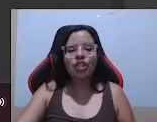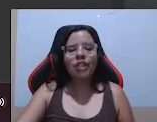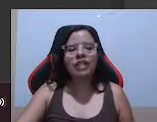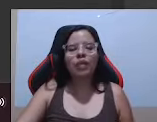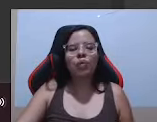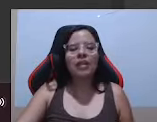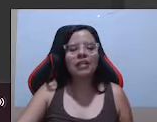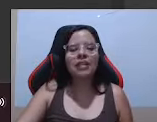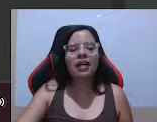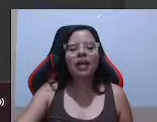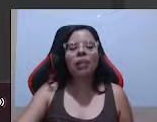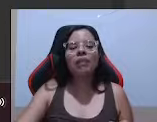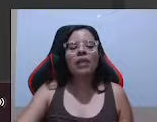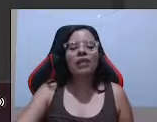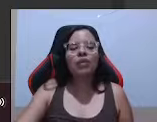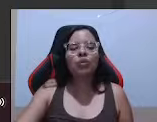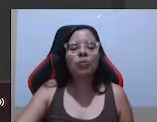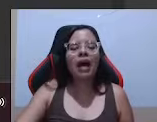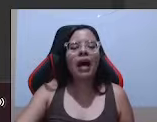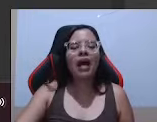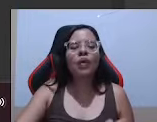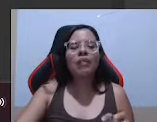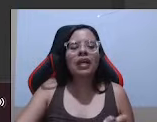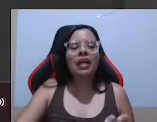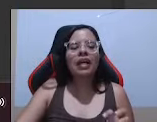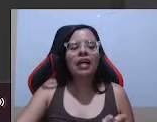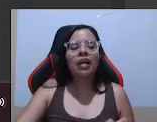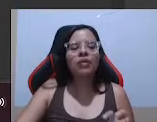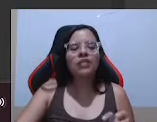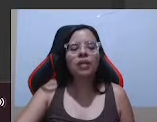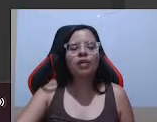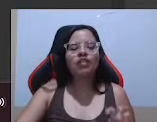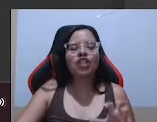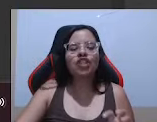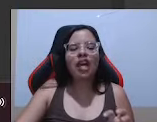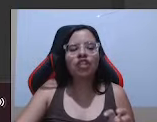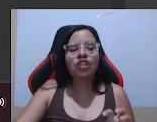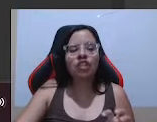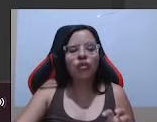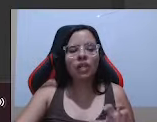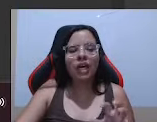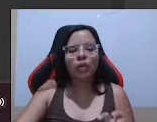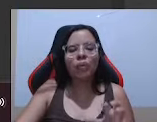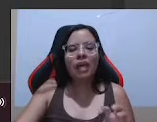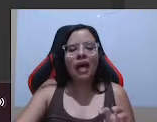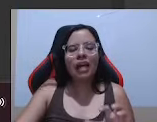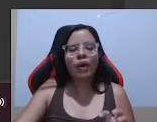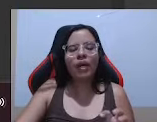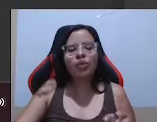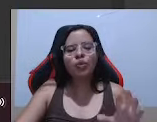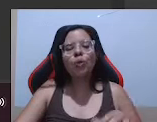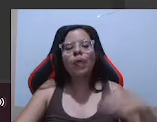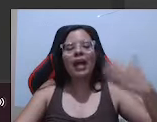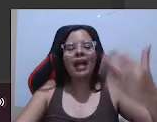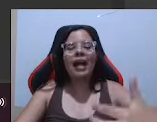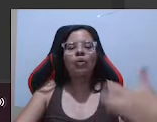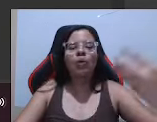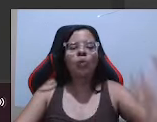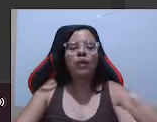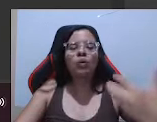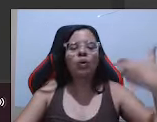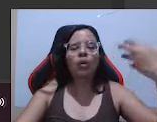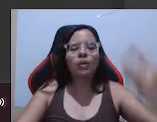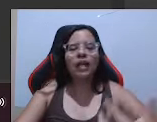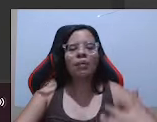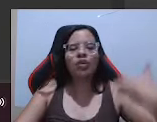a apostila tem numeração, tem sumário. Clicando em cima, você já é direcionado aqui ao resumo. É claro,